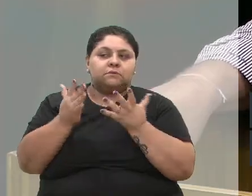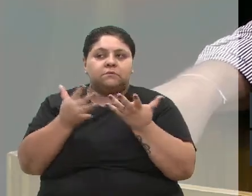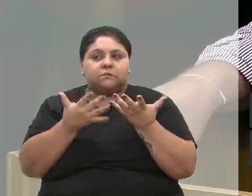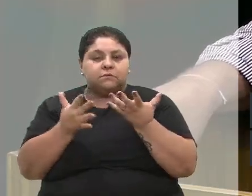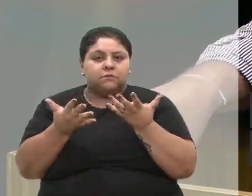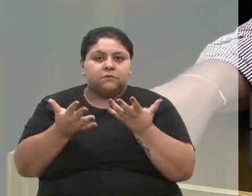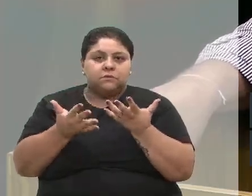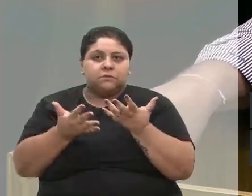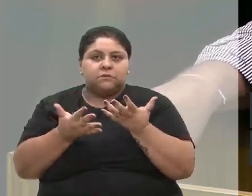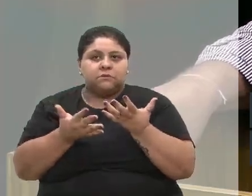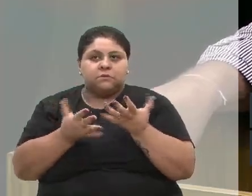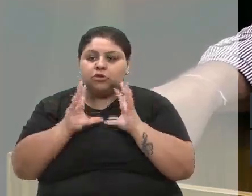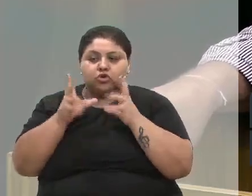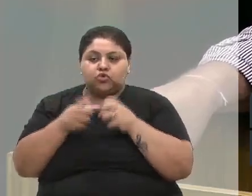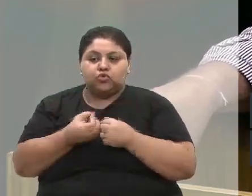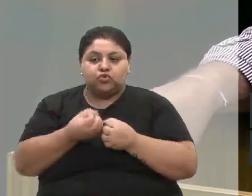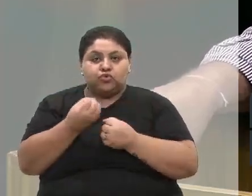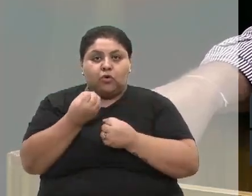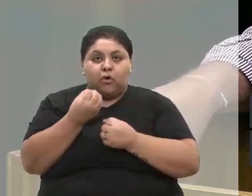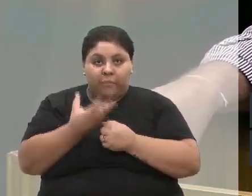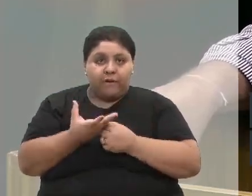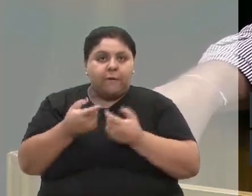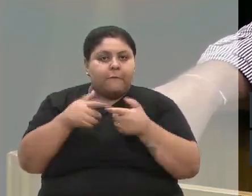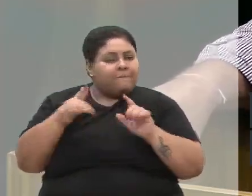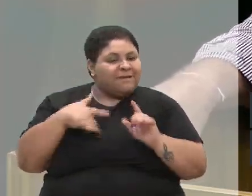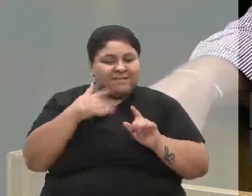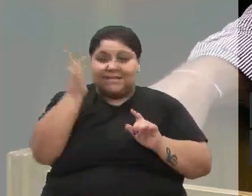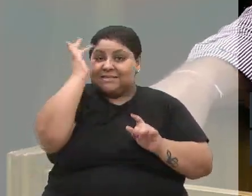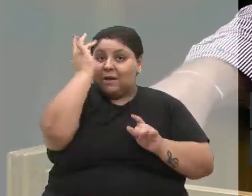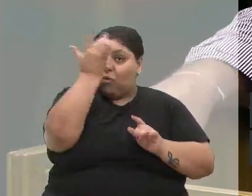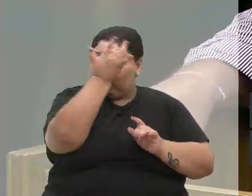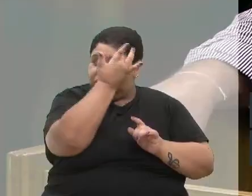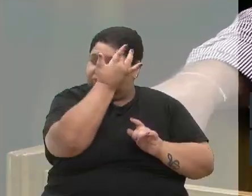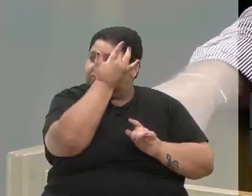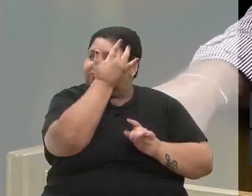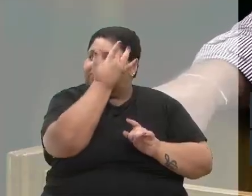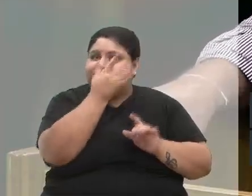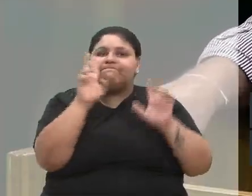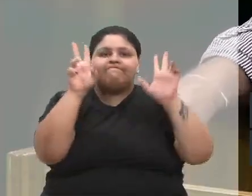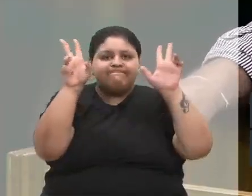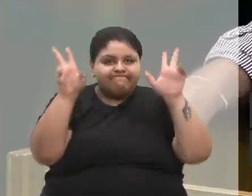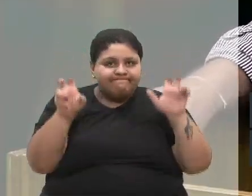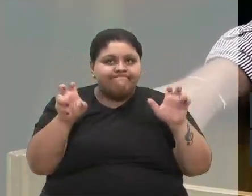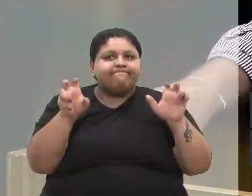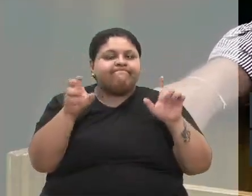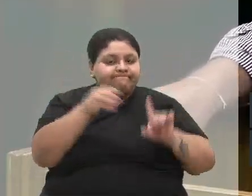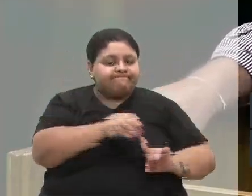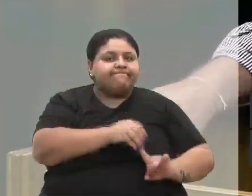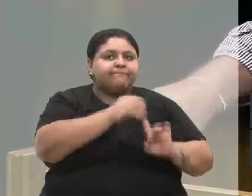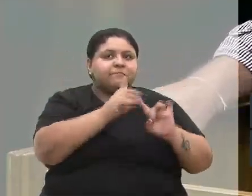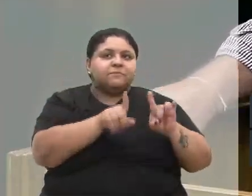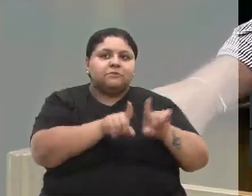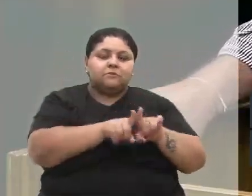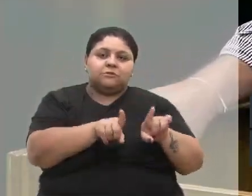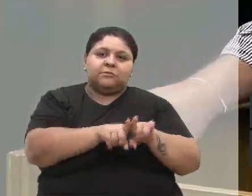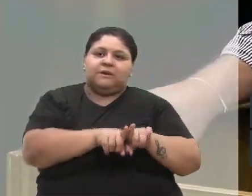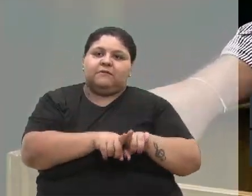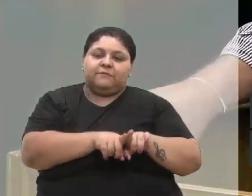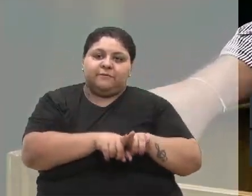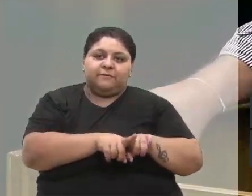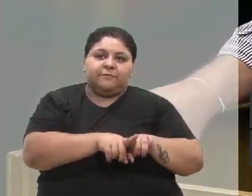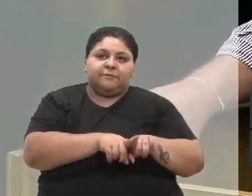Aparentemente, está tudo bem, né? Mas a saúde mental é um dos assuntos, é a pauta principal desse